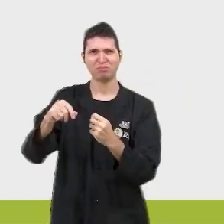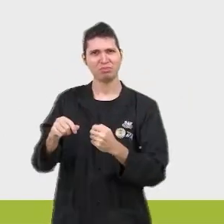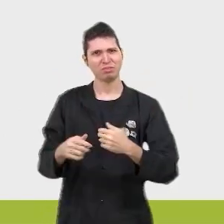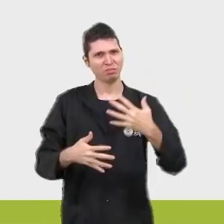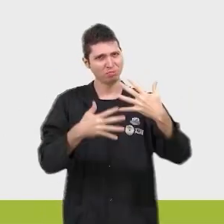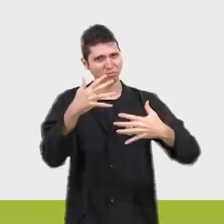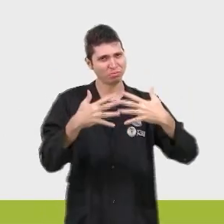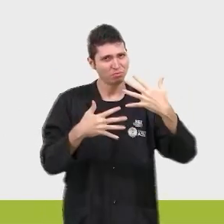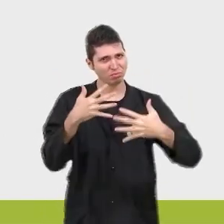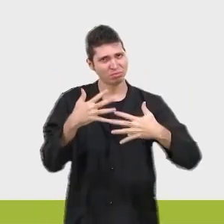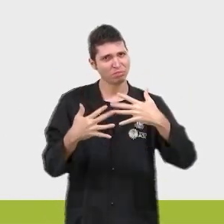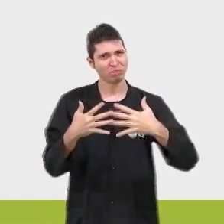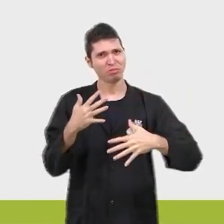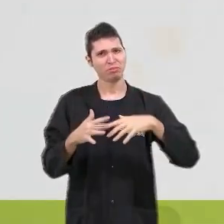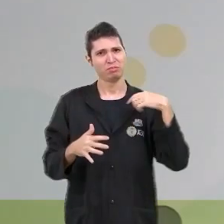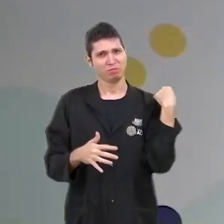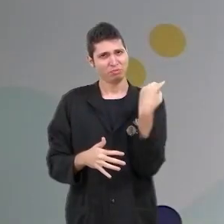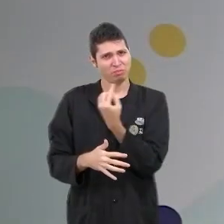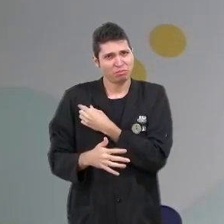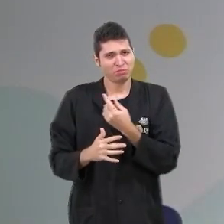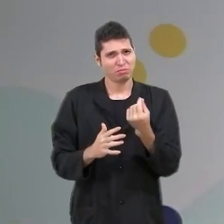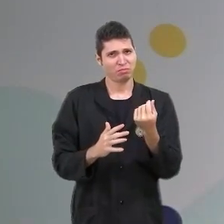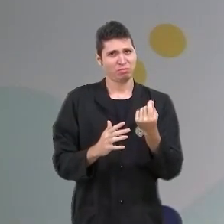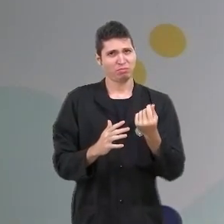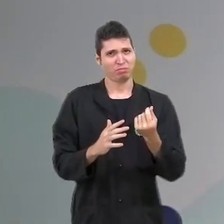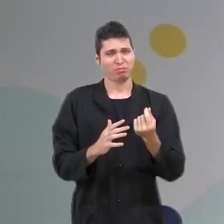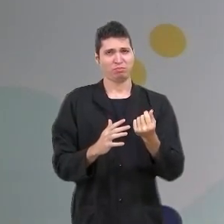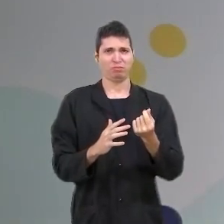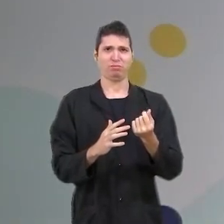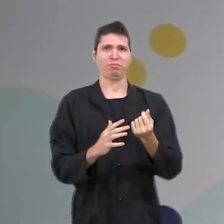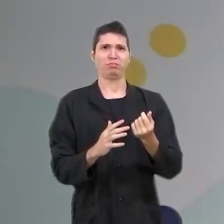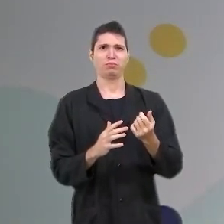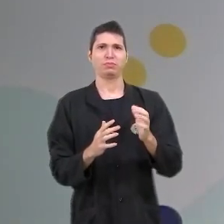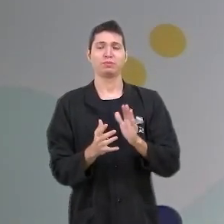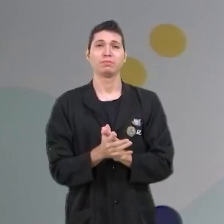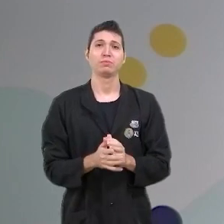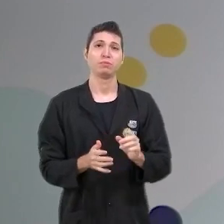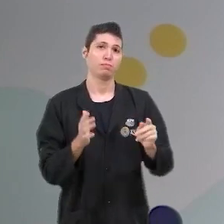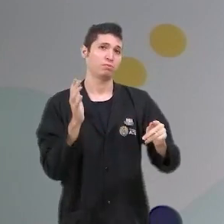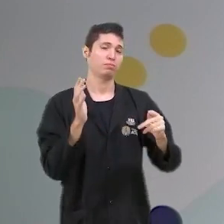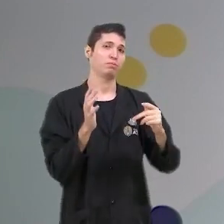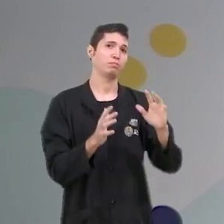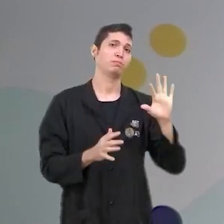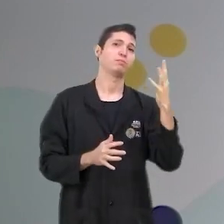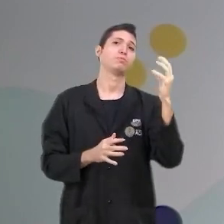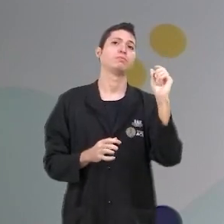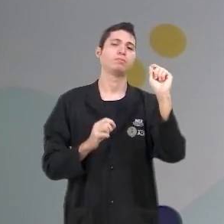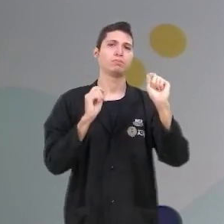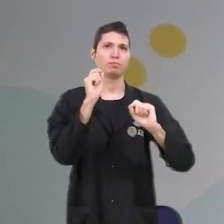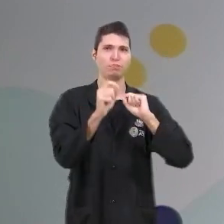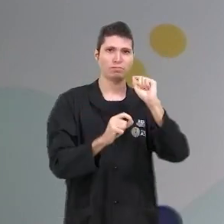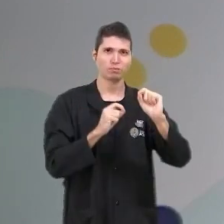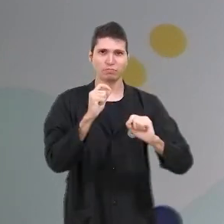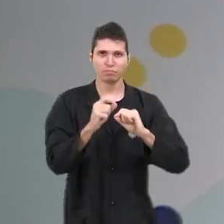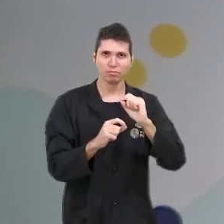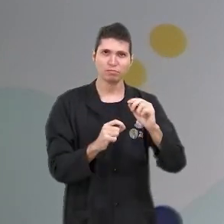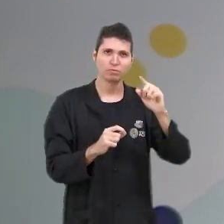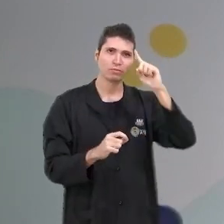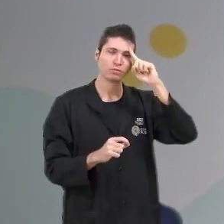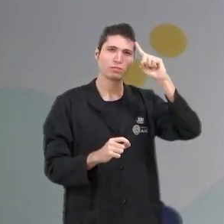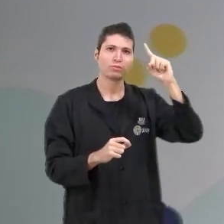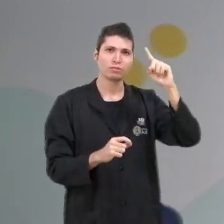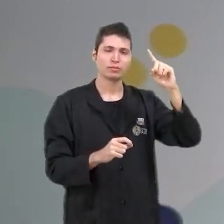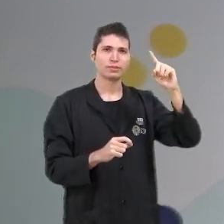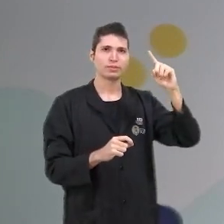agronegócio. O que a gente pode perceber aí? Que os agricultores eles estão achando ruim